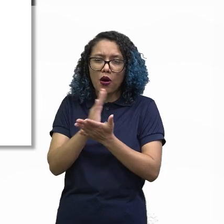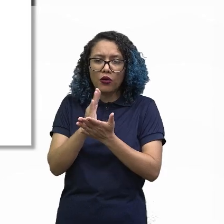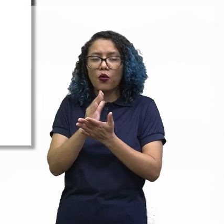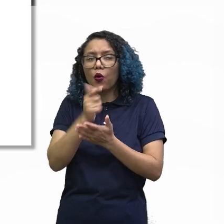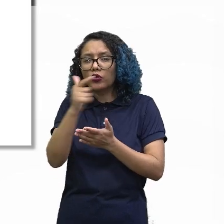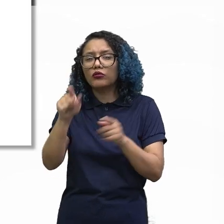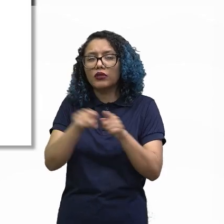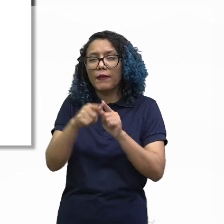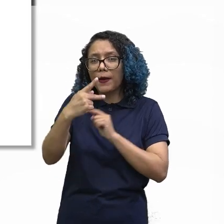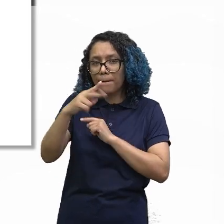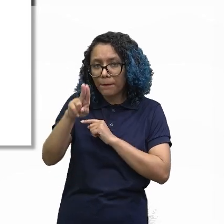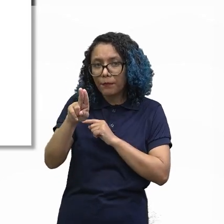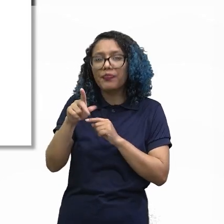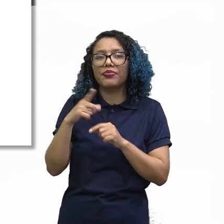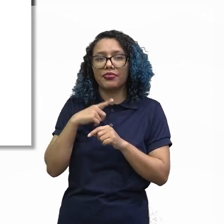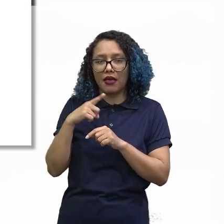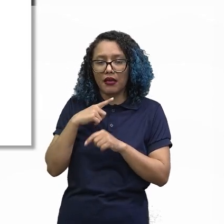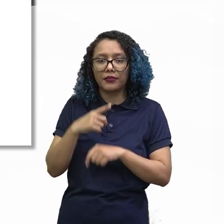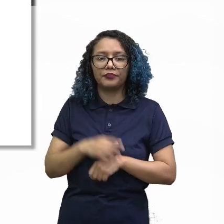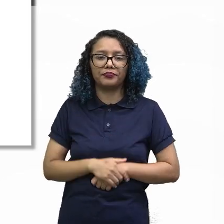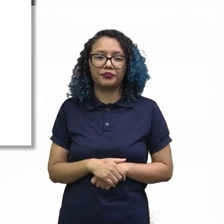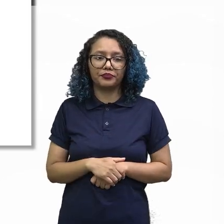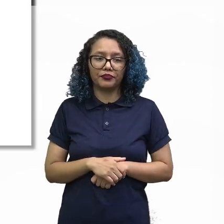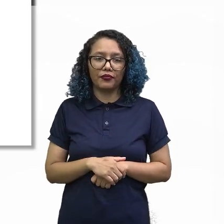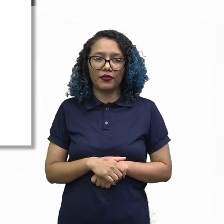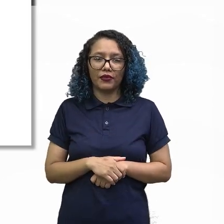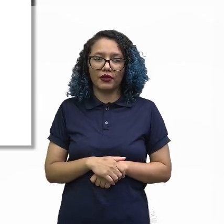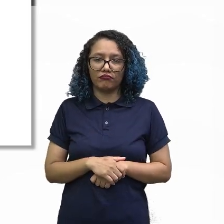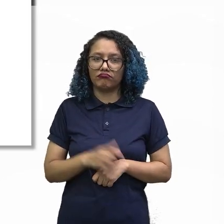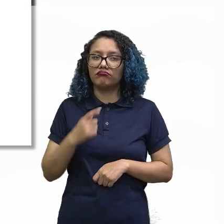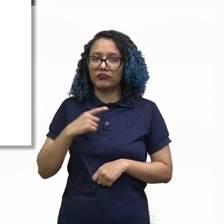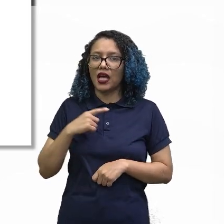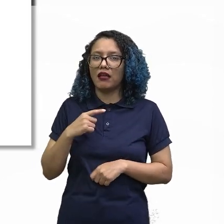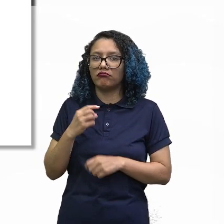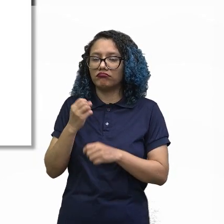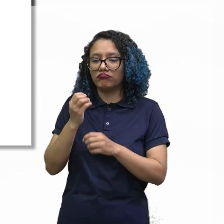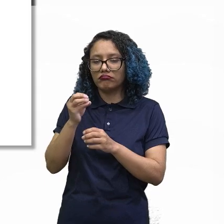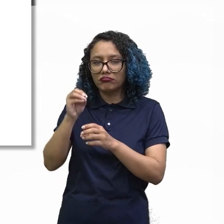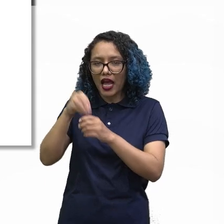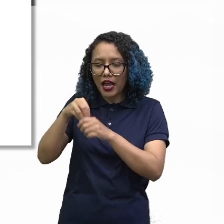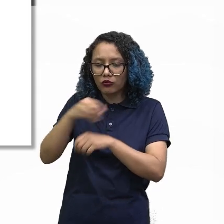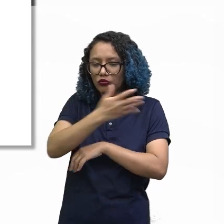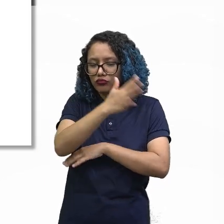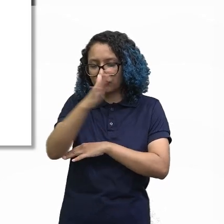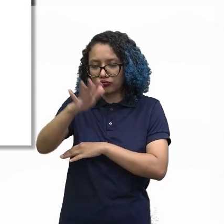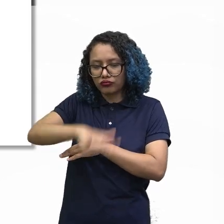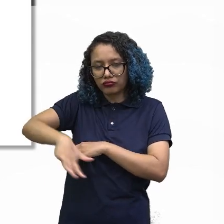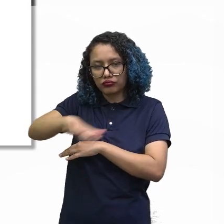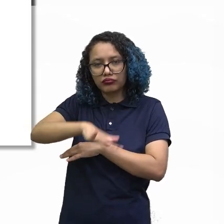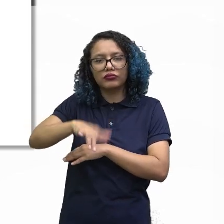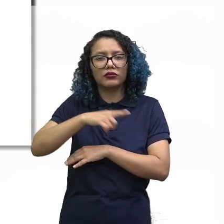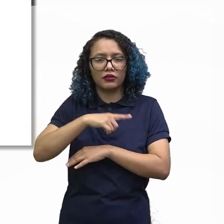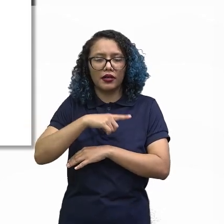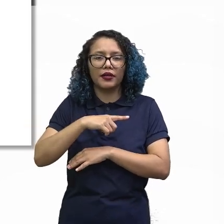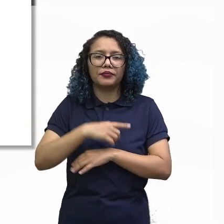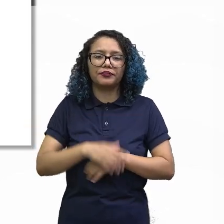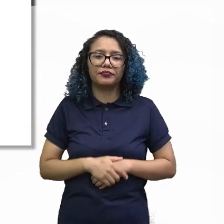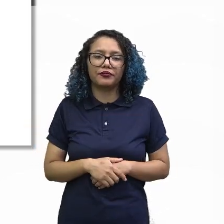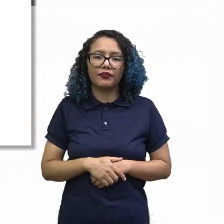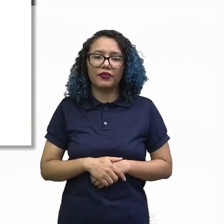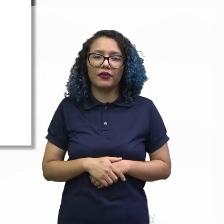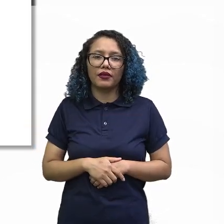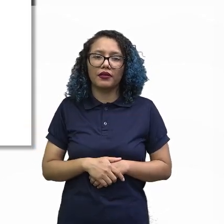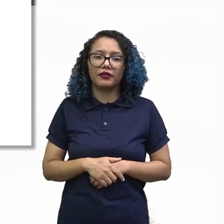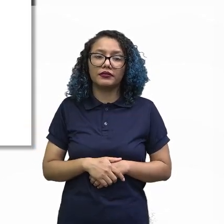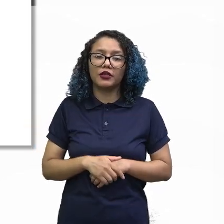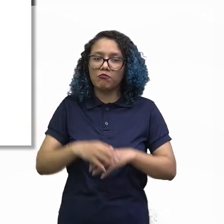por exemplo. Né? Então, encontra na natureza. Hoje em dia já a gente consegue ter minério